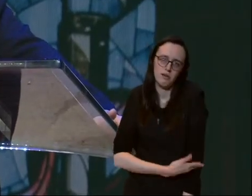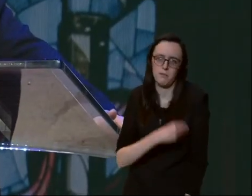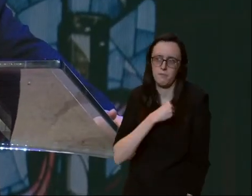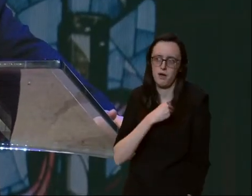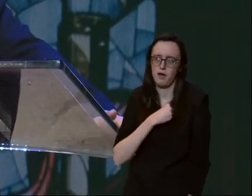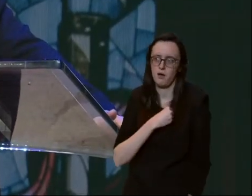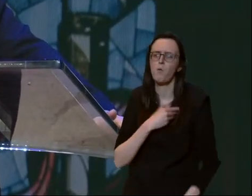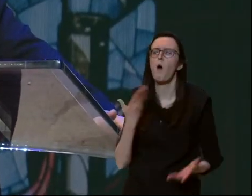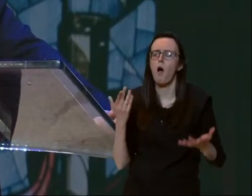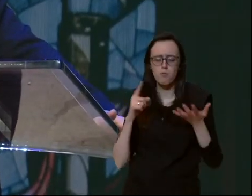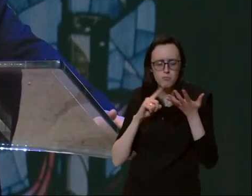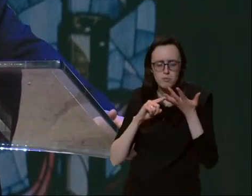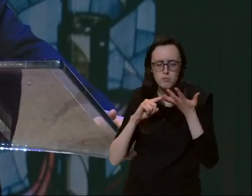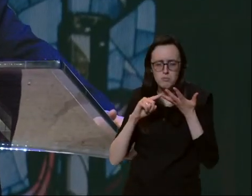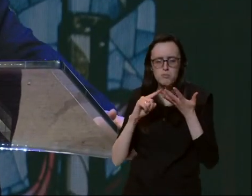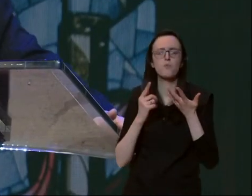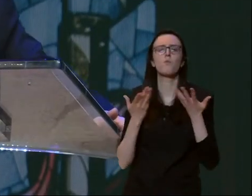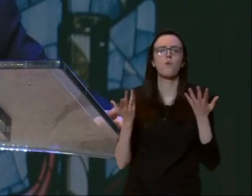acostumou?